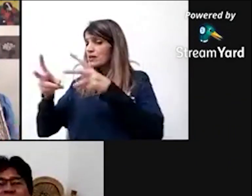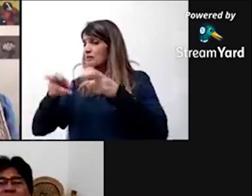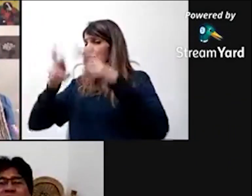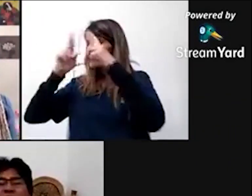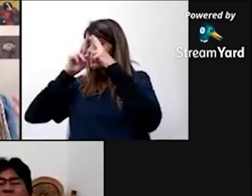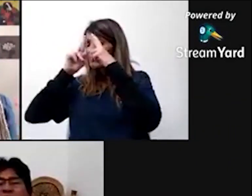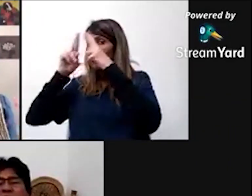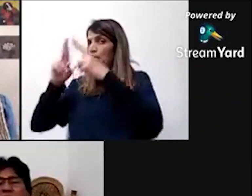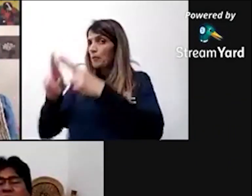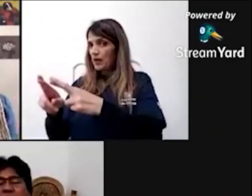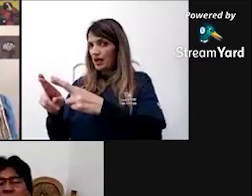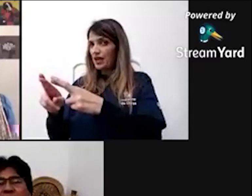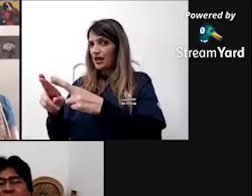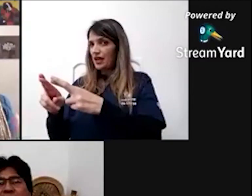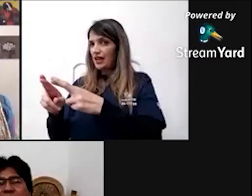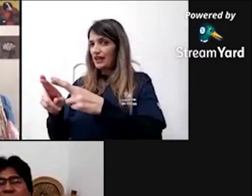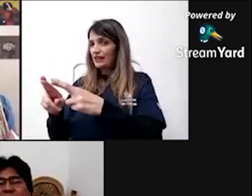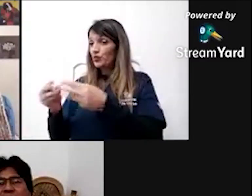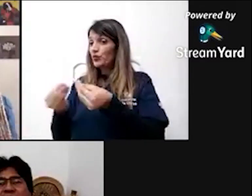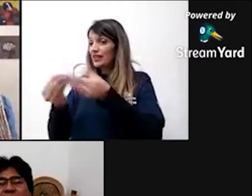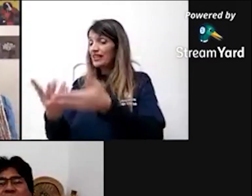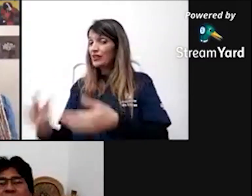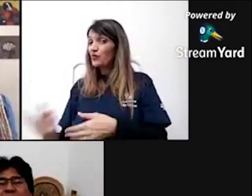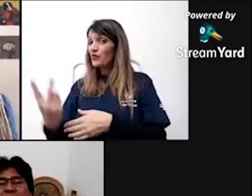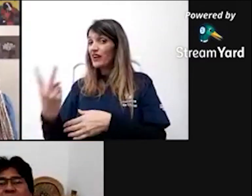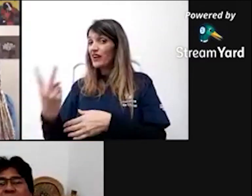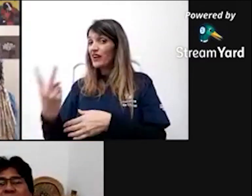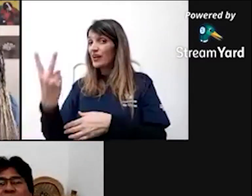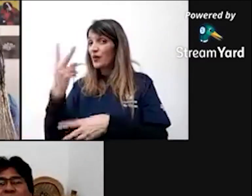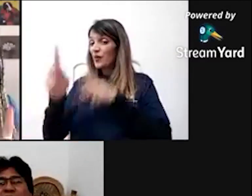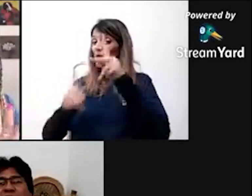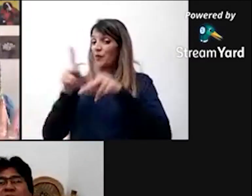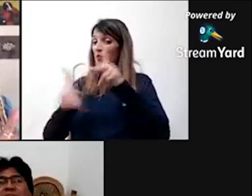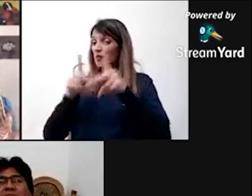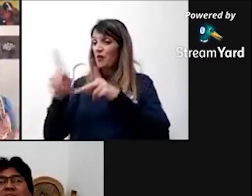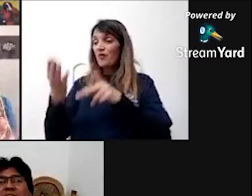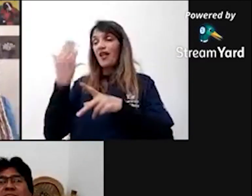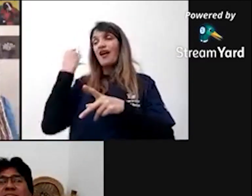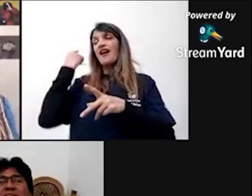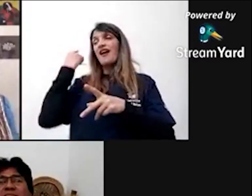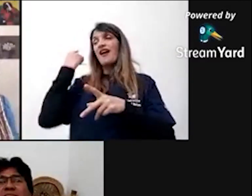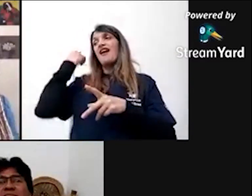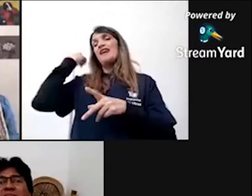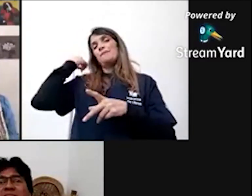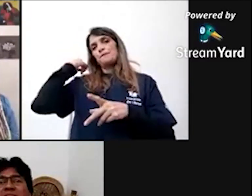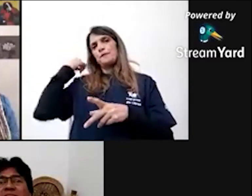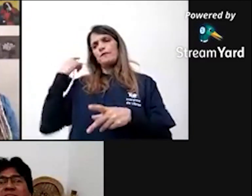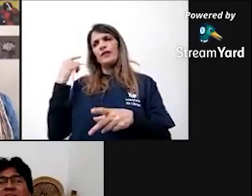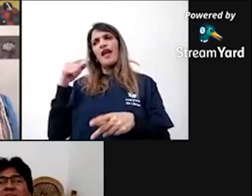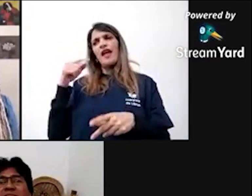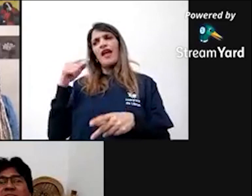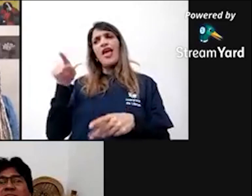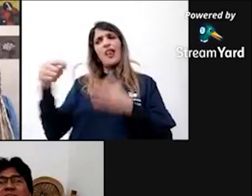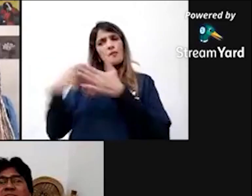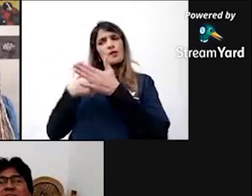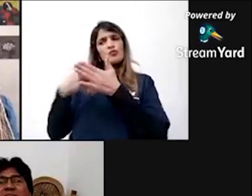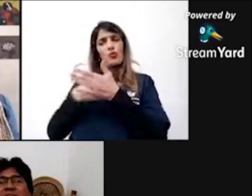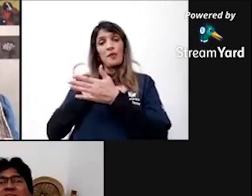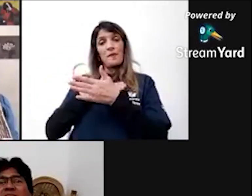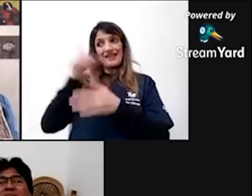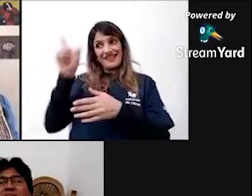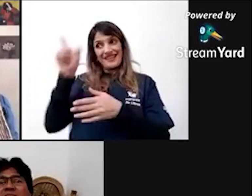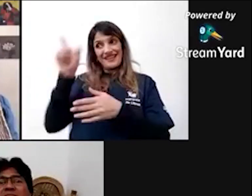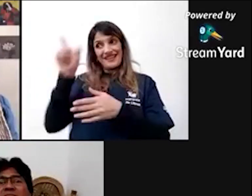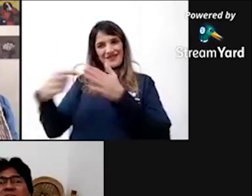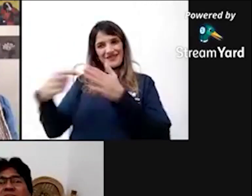respeitoso e valorativo com os povos originários. Ela me fez uma pergunta: você já pensou se o Brasil